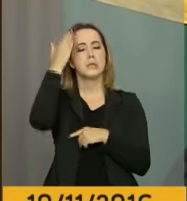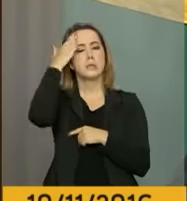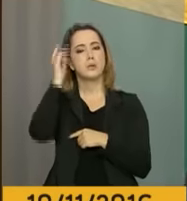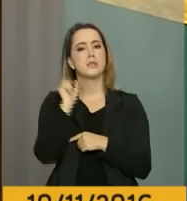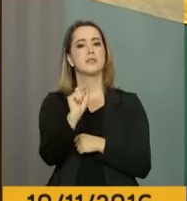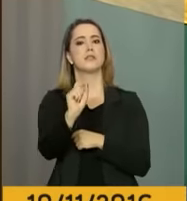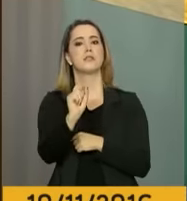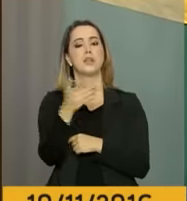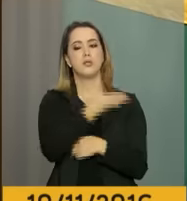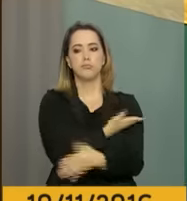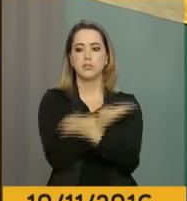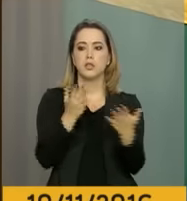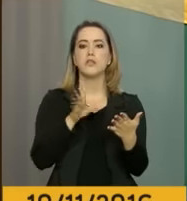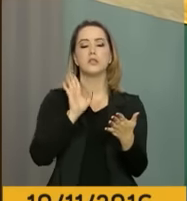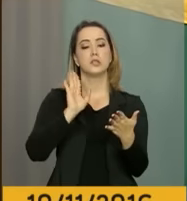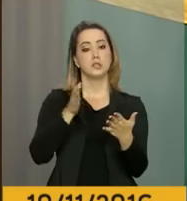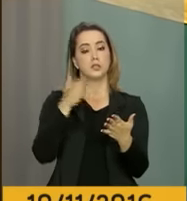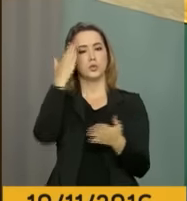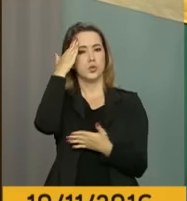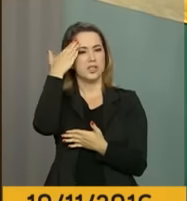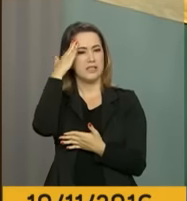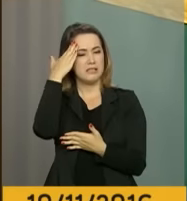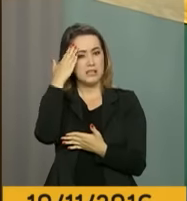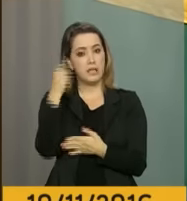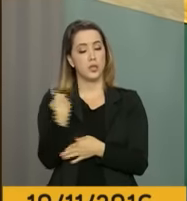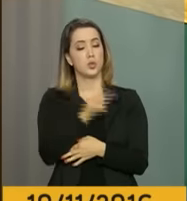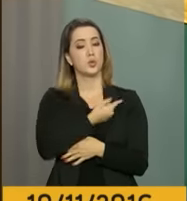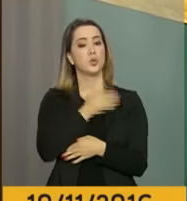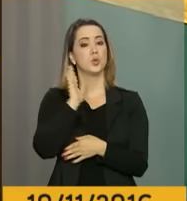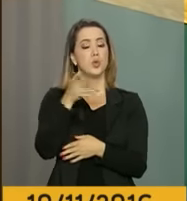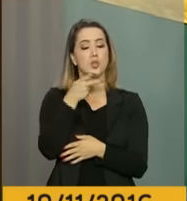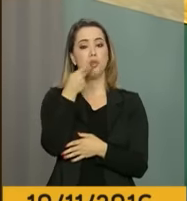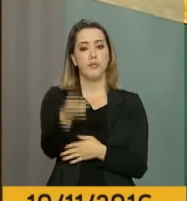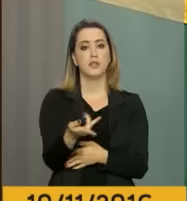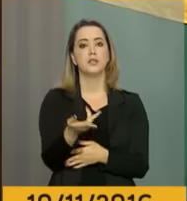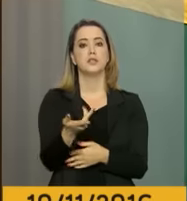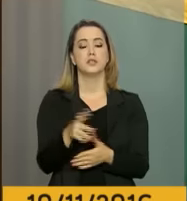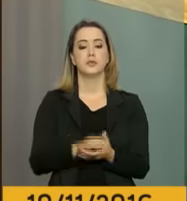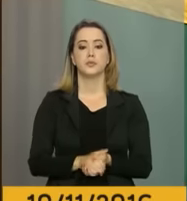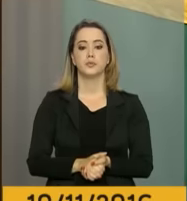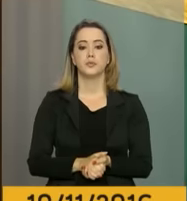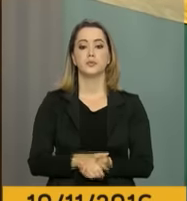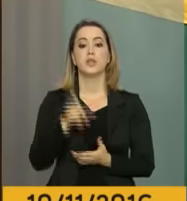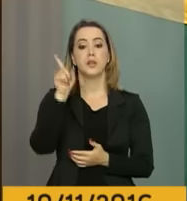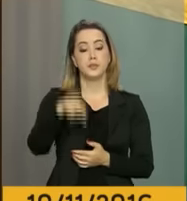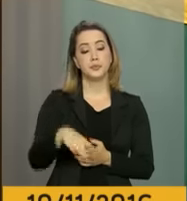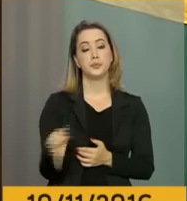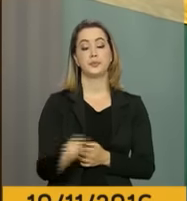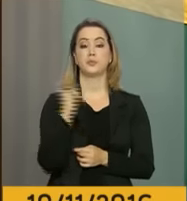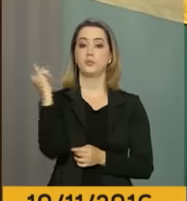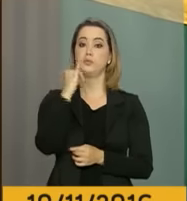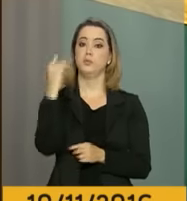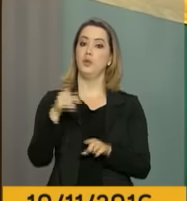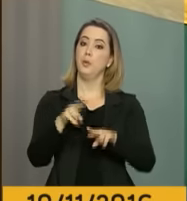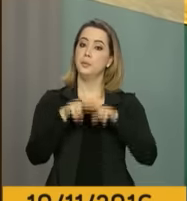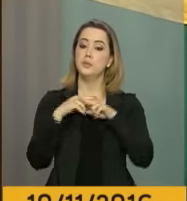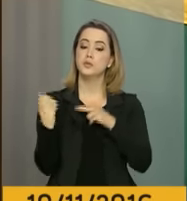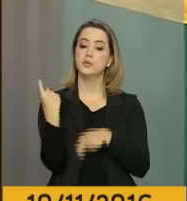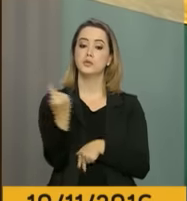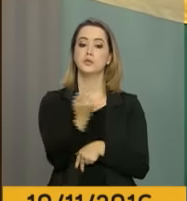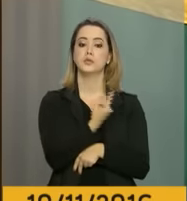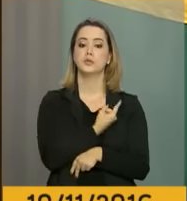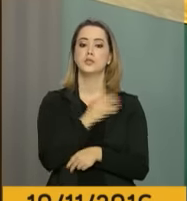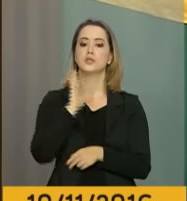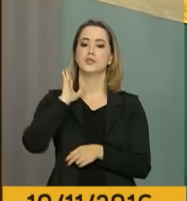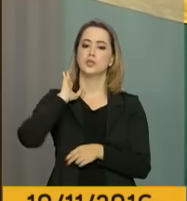tem condições de entender o que estamos a dizer e a significar, não é? É uma coisa importantíssima. Portanto, nós,